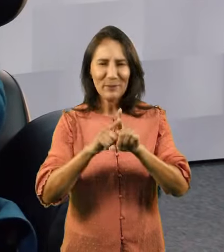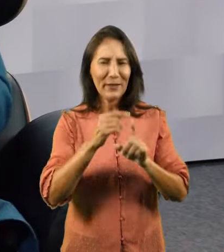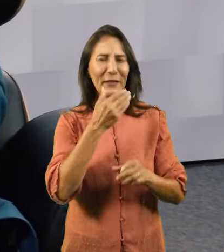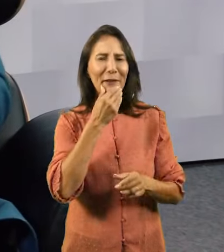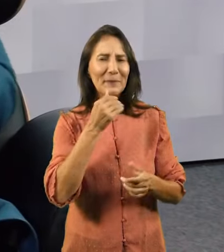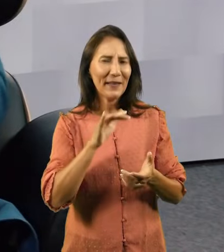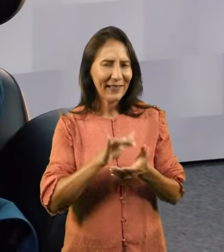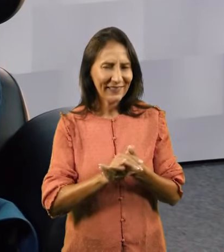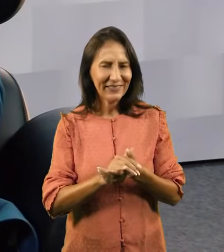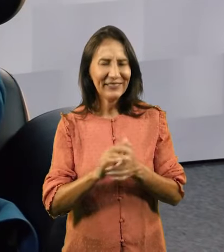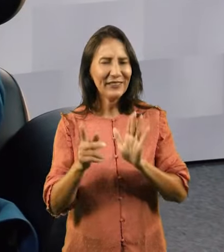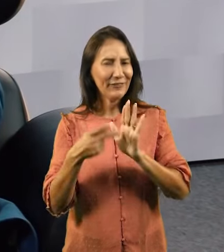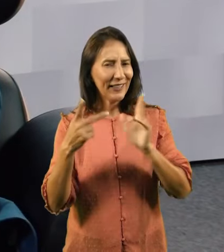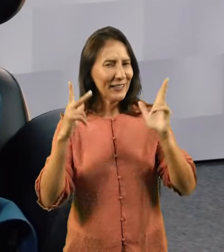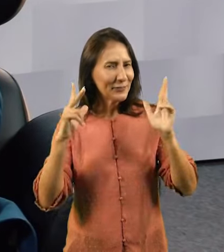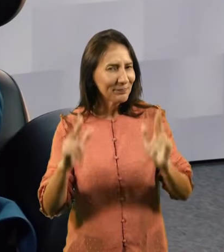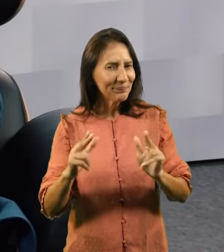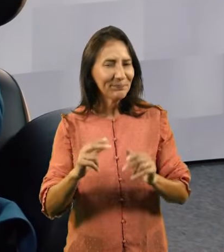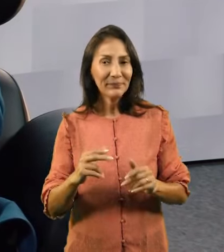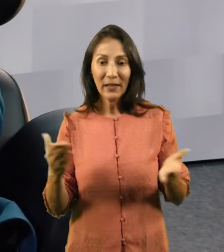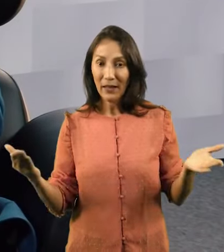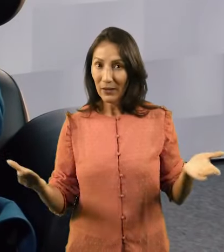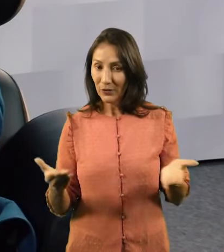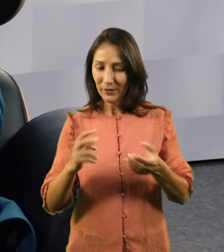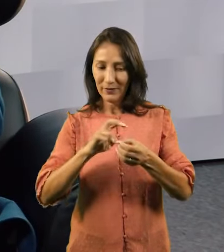maridos. Agora, no período de pandemia, esse